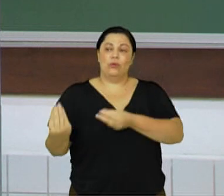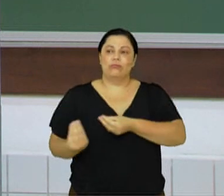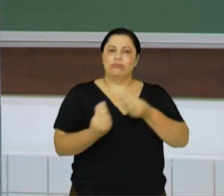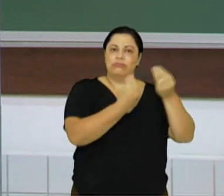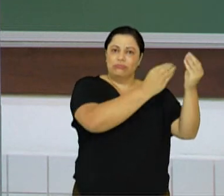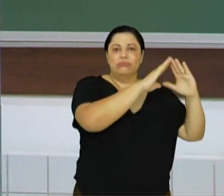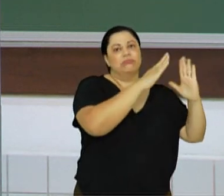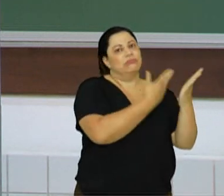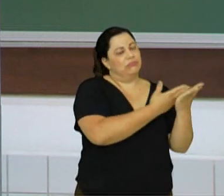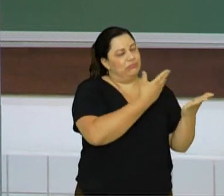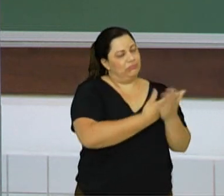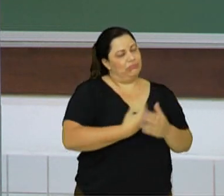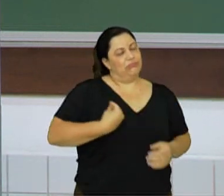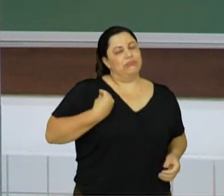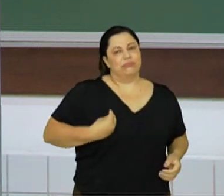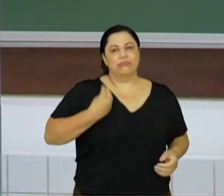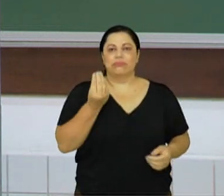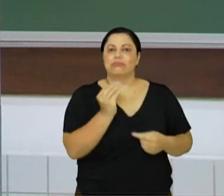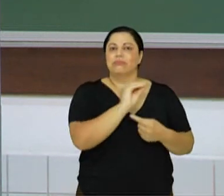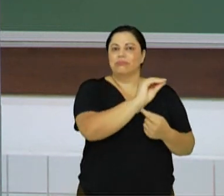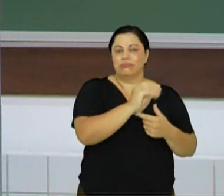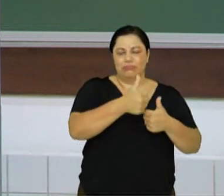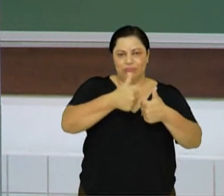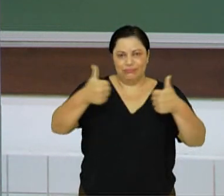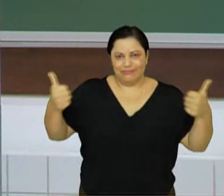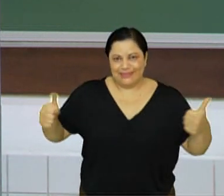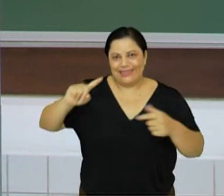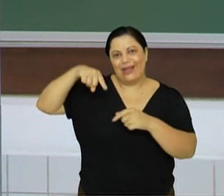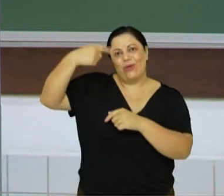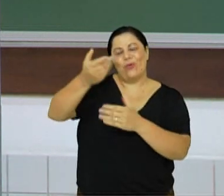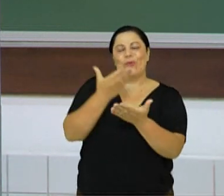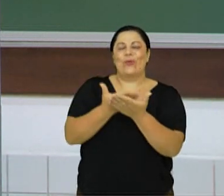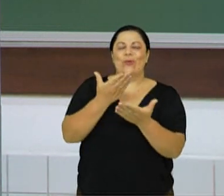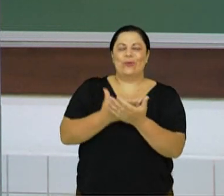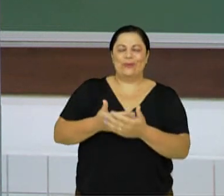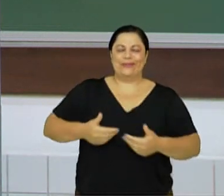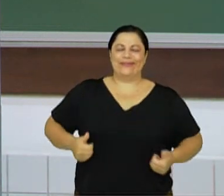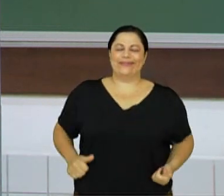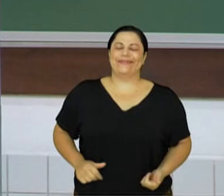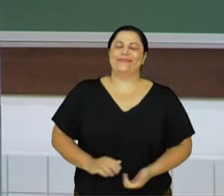e devolva para a escola para validar a presença de vocês. Até a próxima aula, galera!